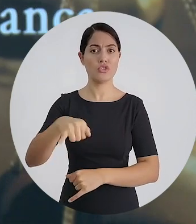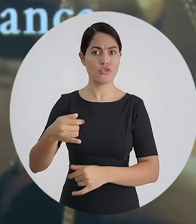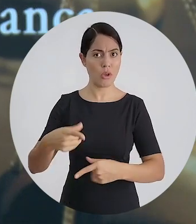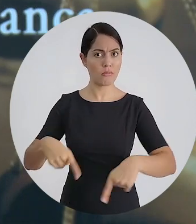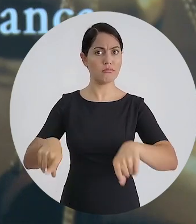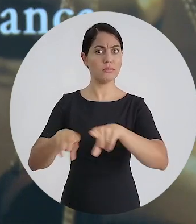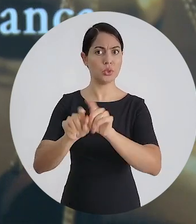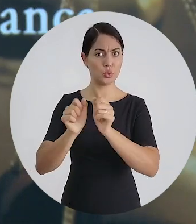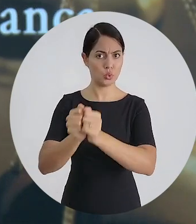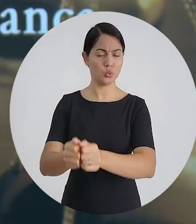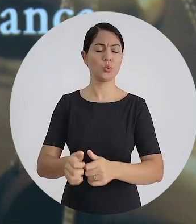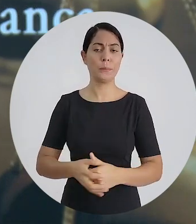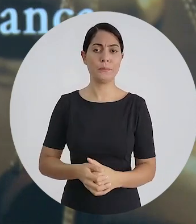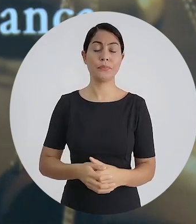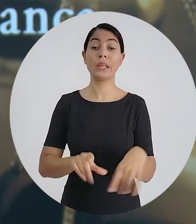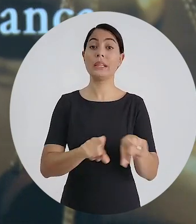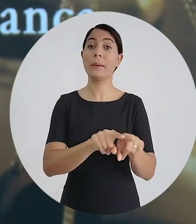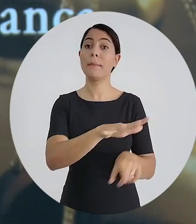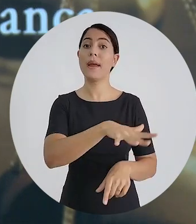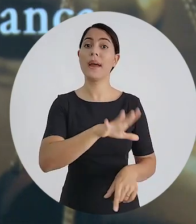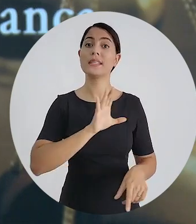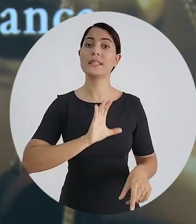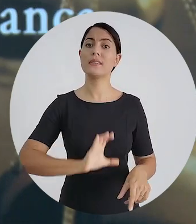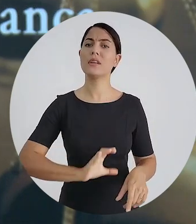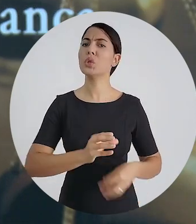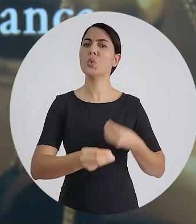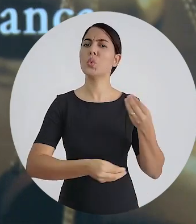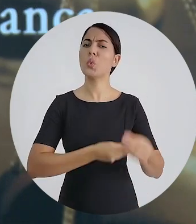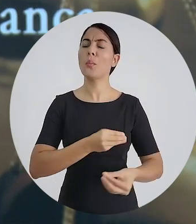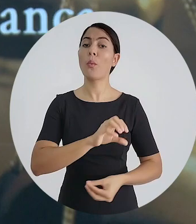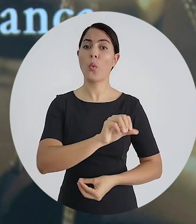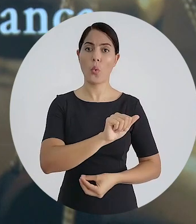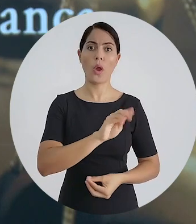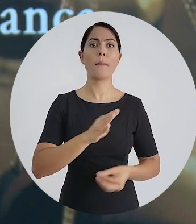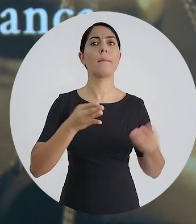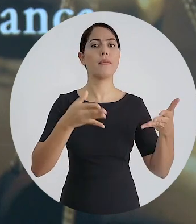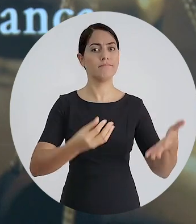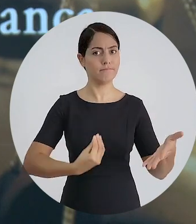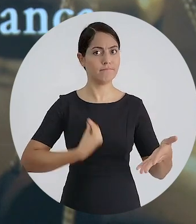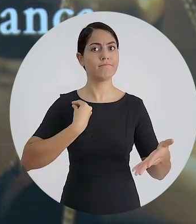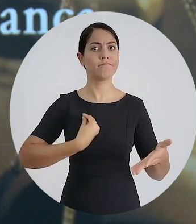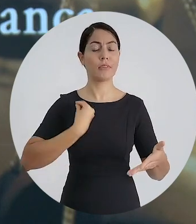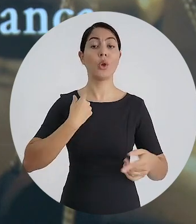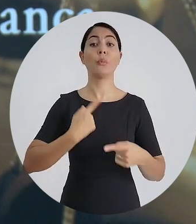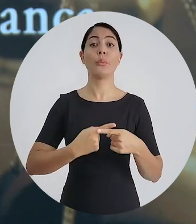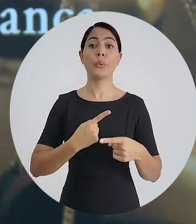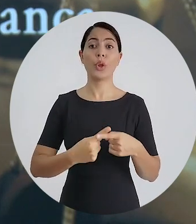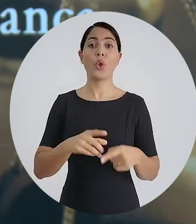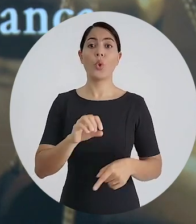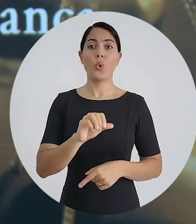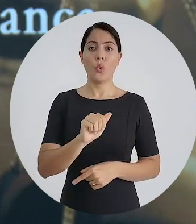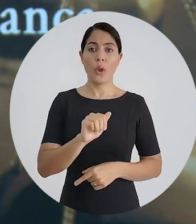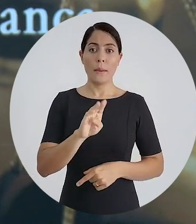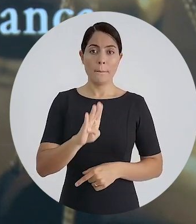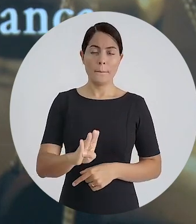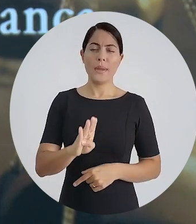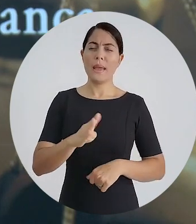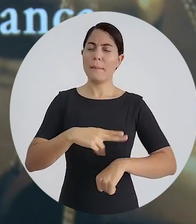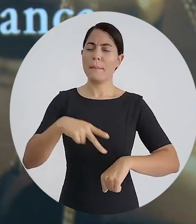parceria com o CNJ. E no campo da cidadania, que é o campo da OAB também, a OAB, na história brasileira, é